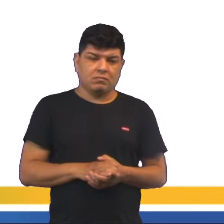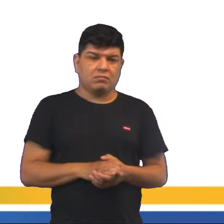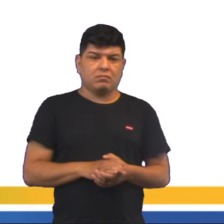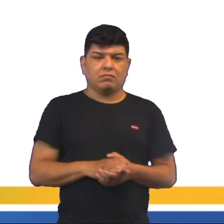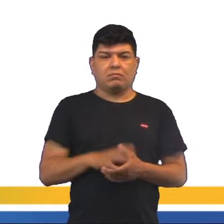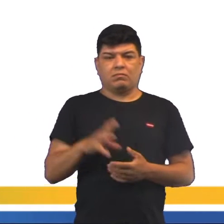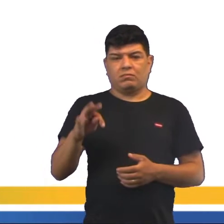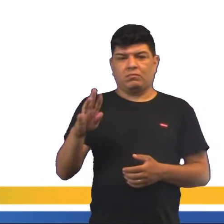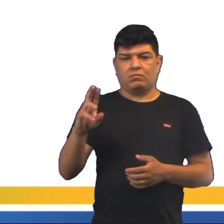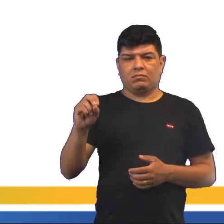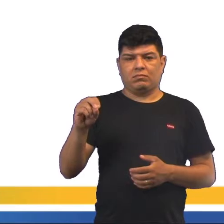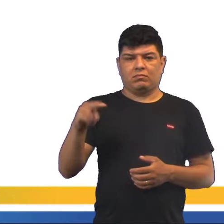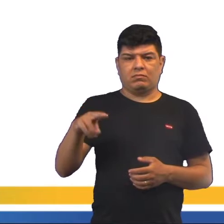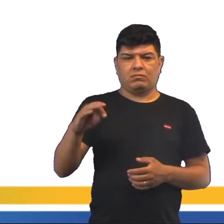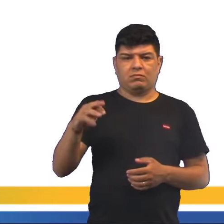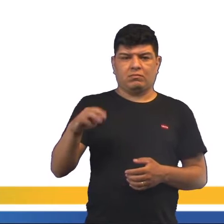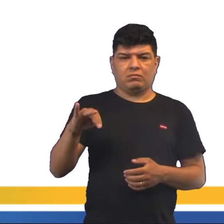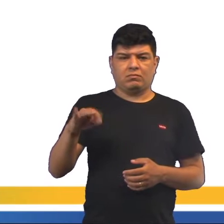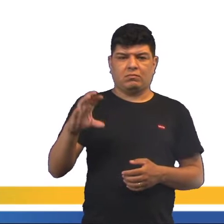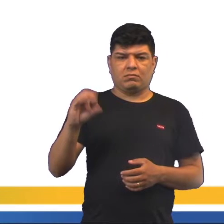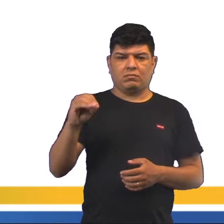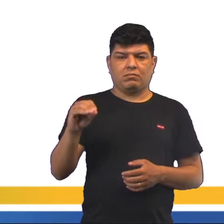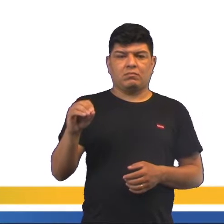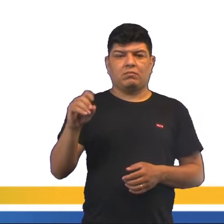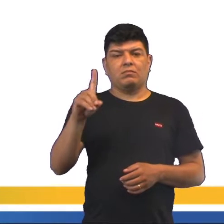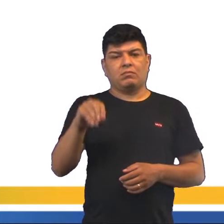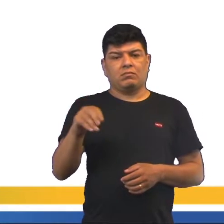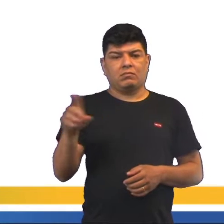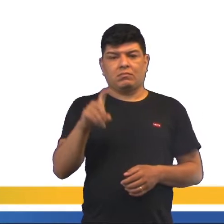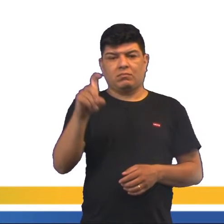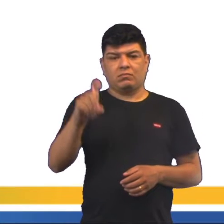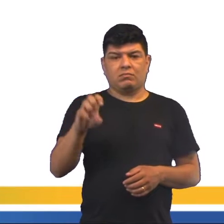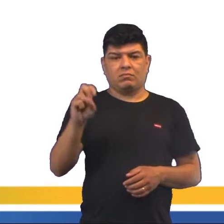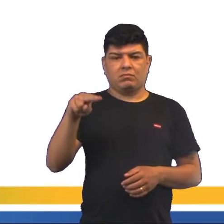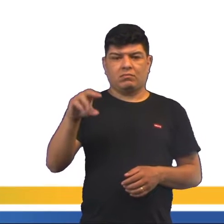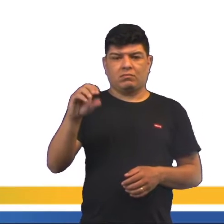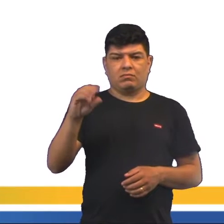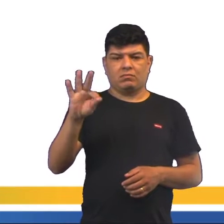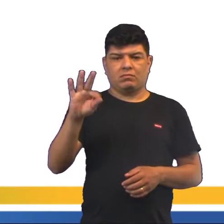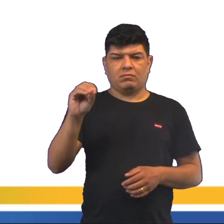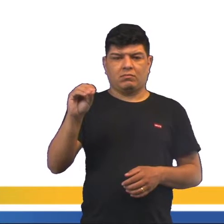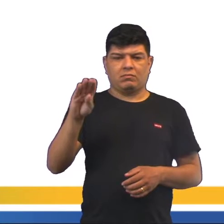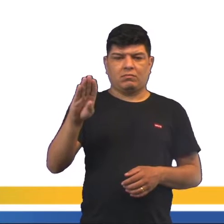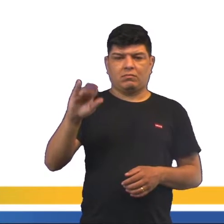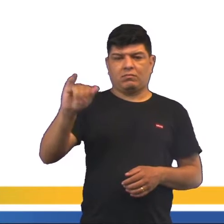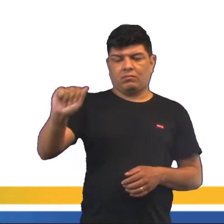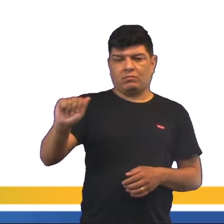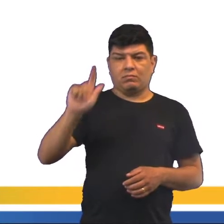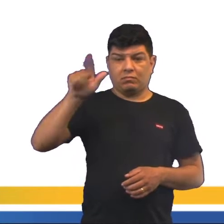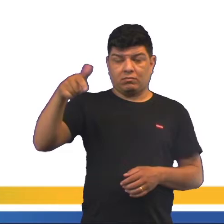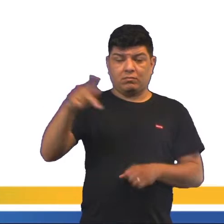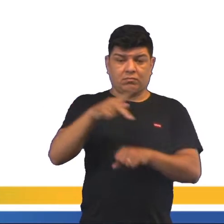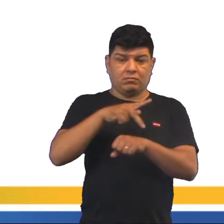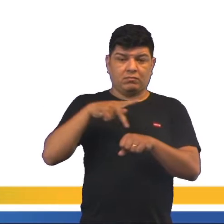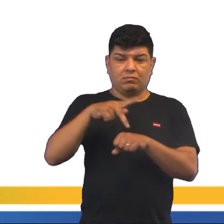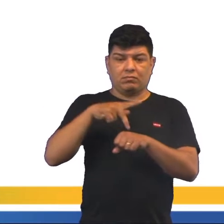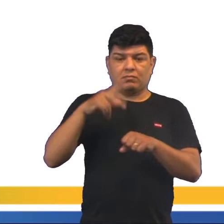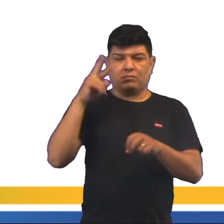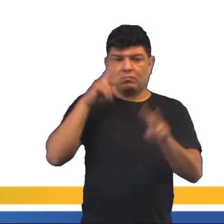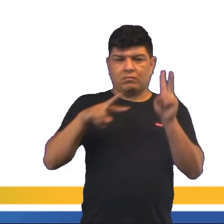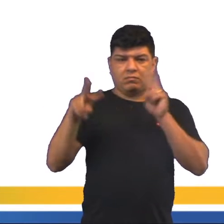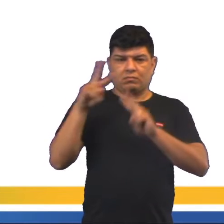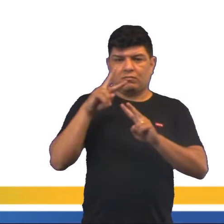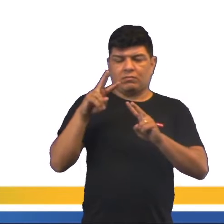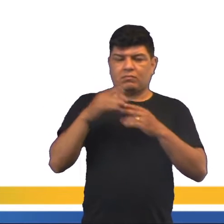Etnocentrismo e xenofobia. Xenofobia é a aversão ao que é estrangeiro, ao que veio de fora. Uma visão etnocêntrica